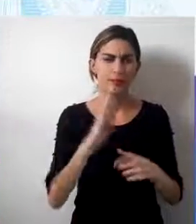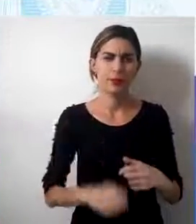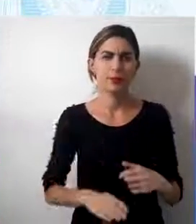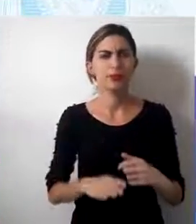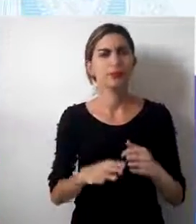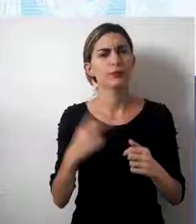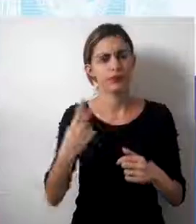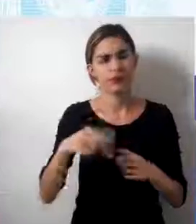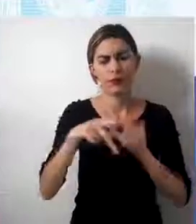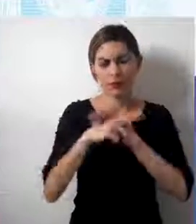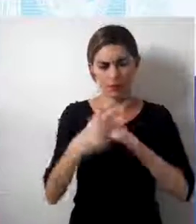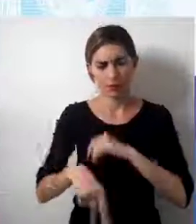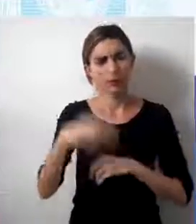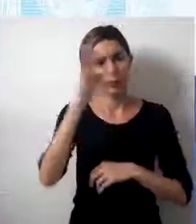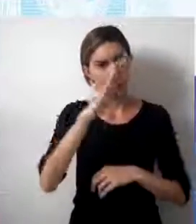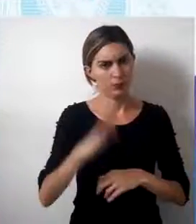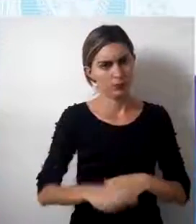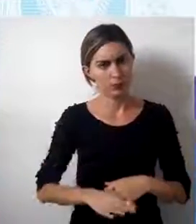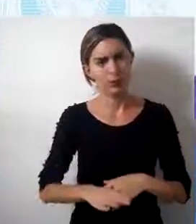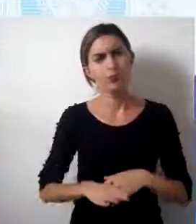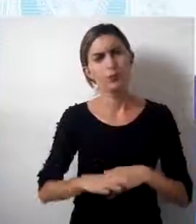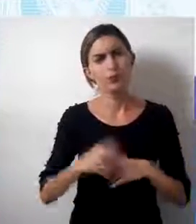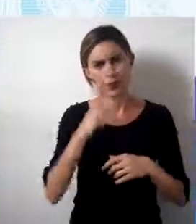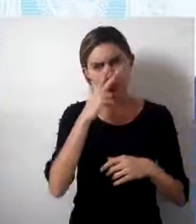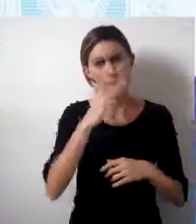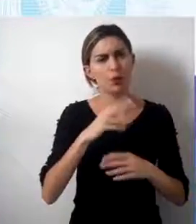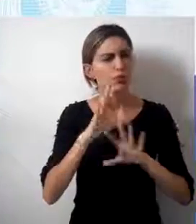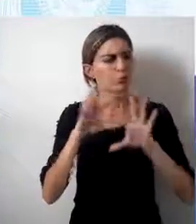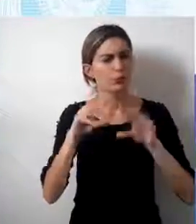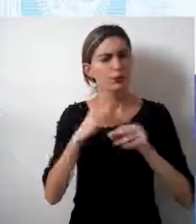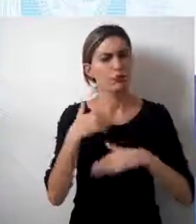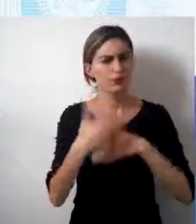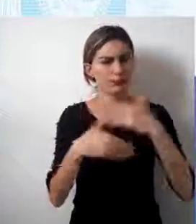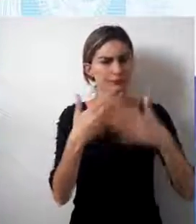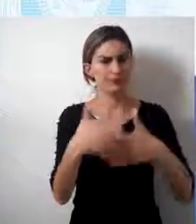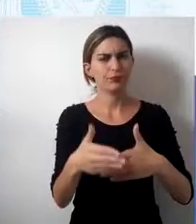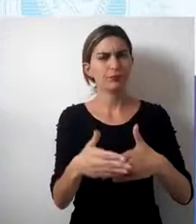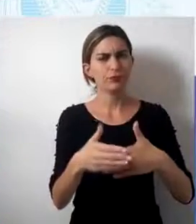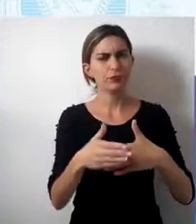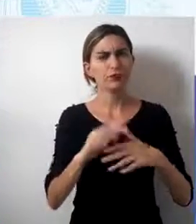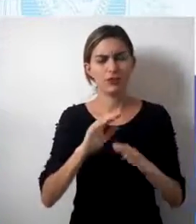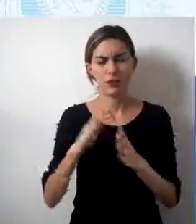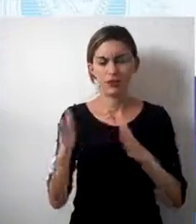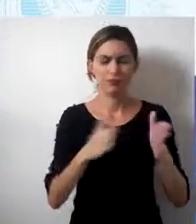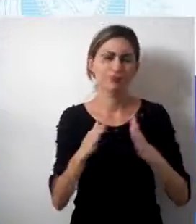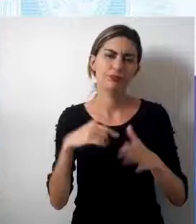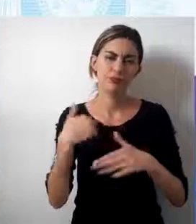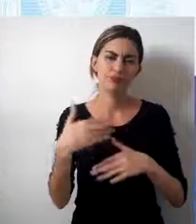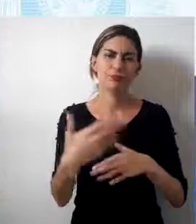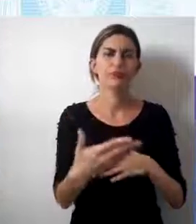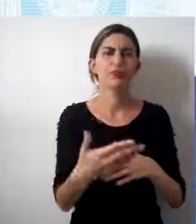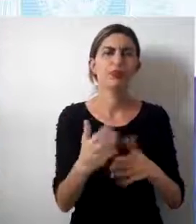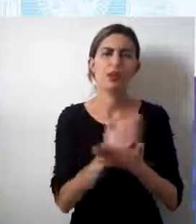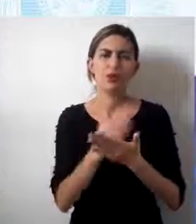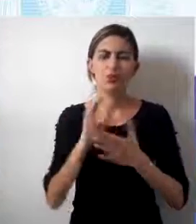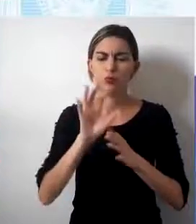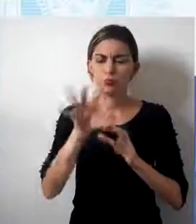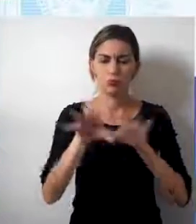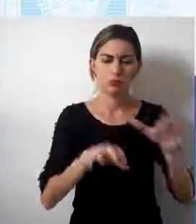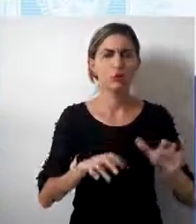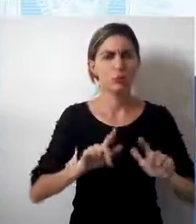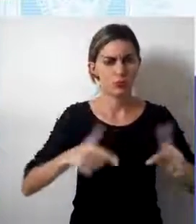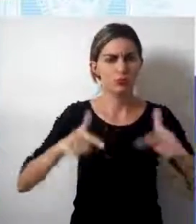Brasil. Aqui no Brasil, mesmo com todo esse processo, após algum tempo, alguns núcleos